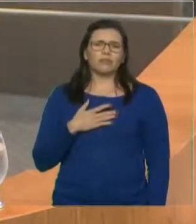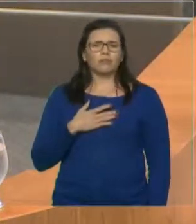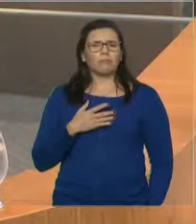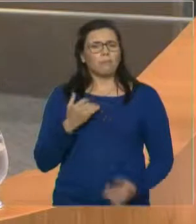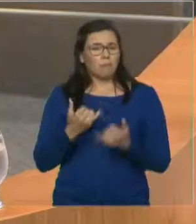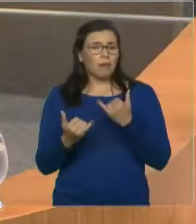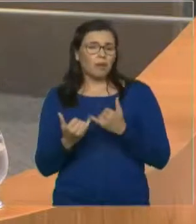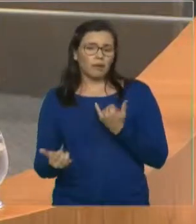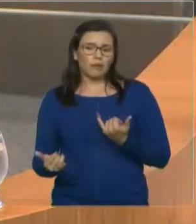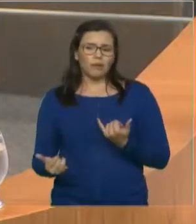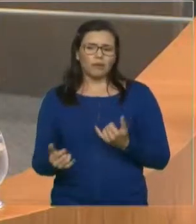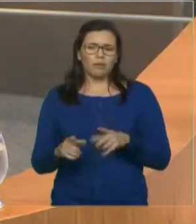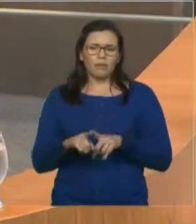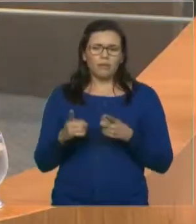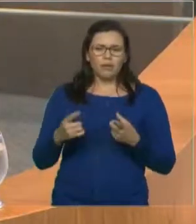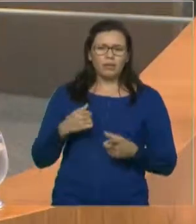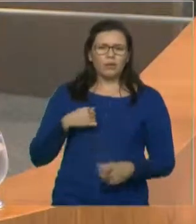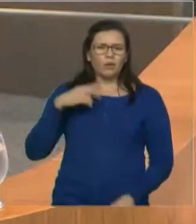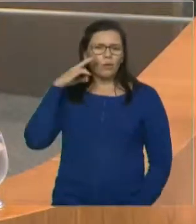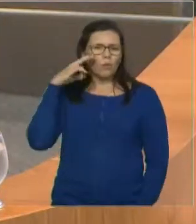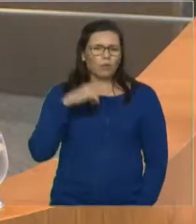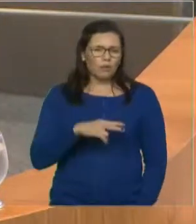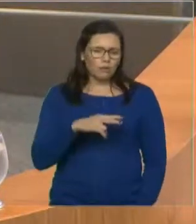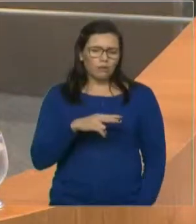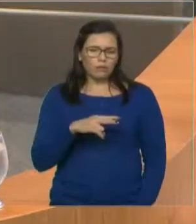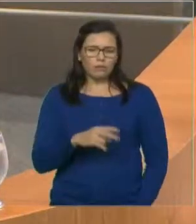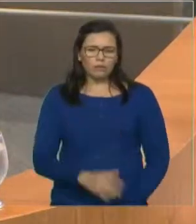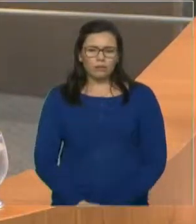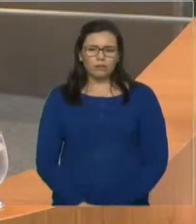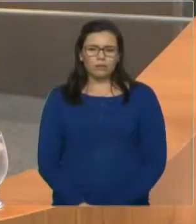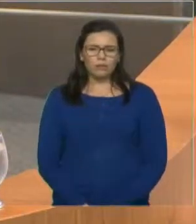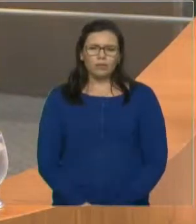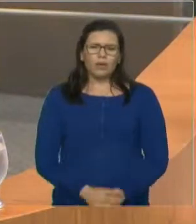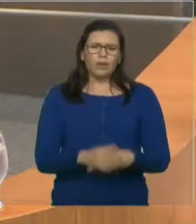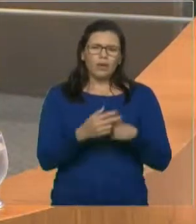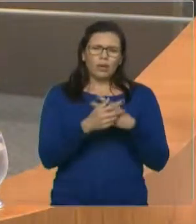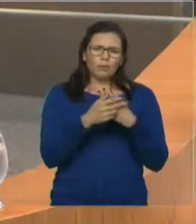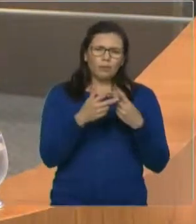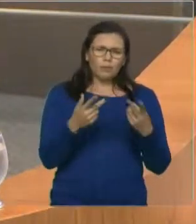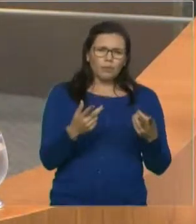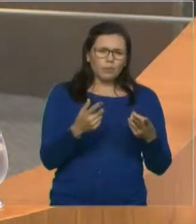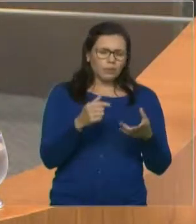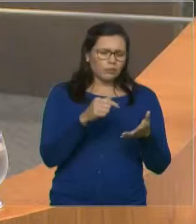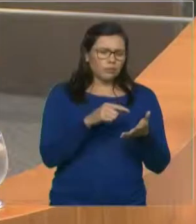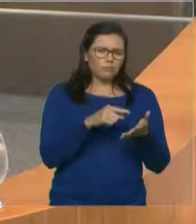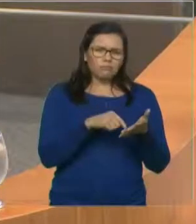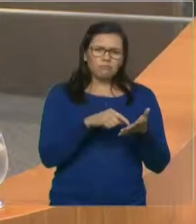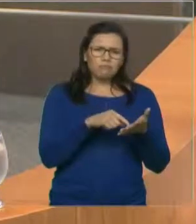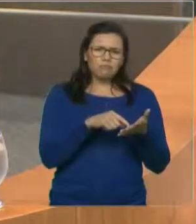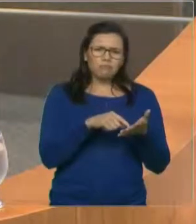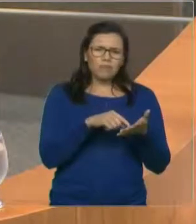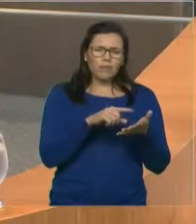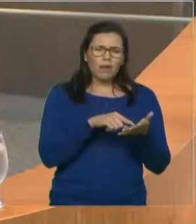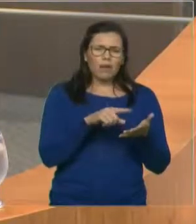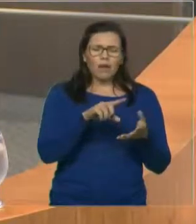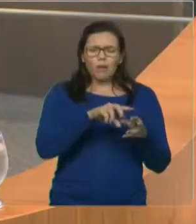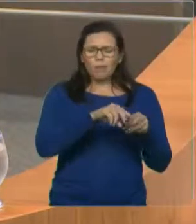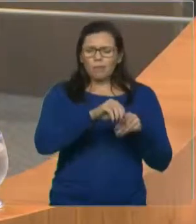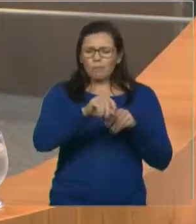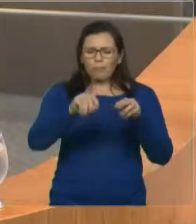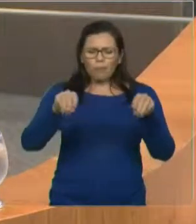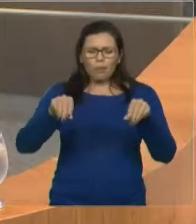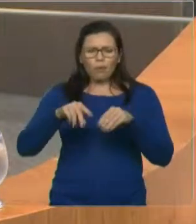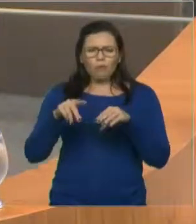quando eu olhei o material que eles estavam colocando nessa buraqueira, eu mesmo não entendi e nem conheço aquele tipo de material. Eu